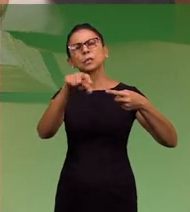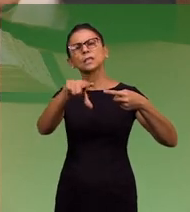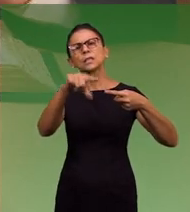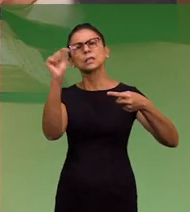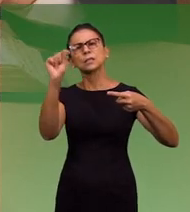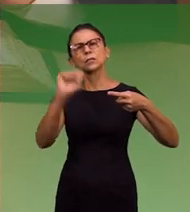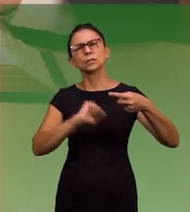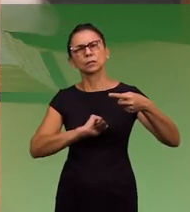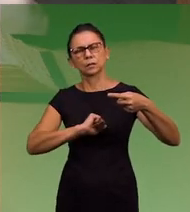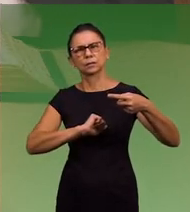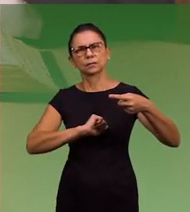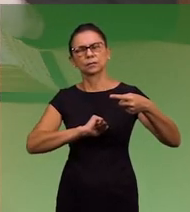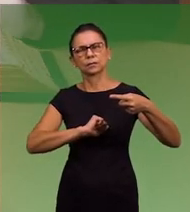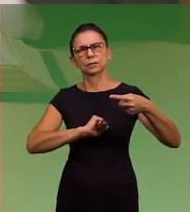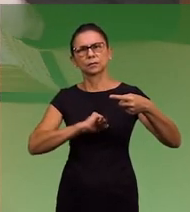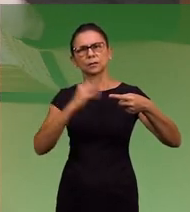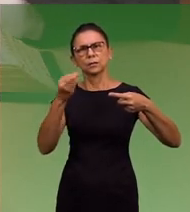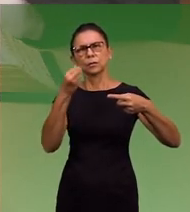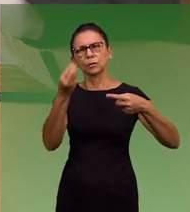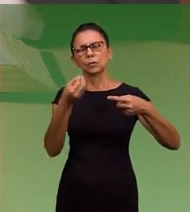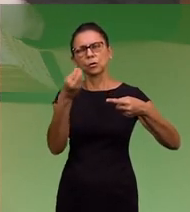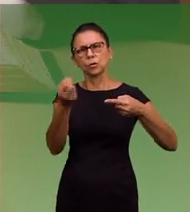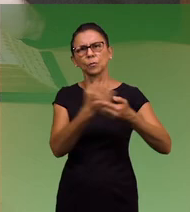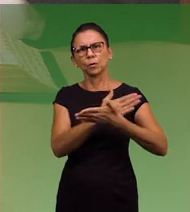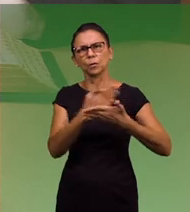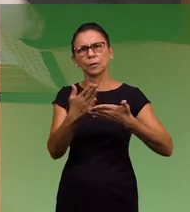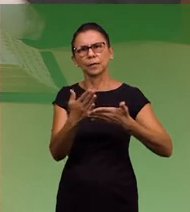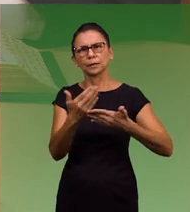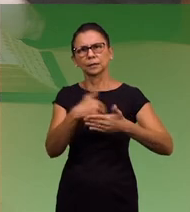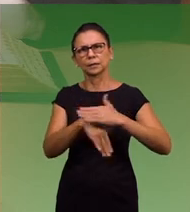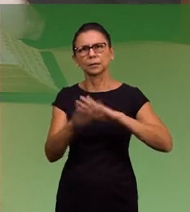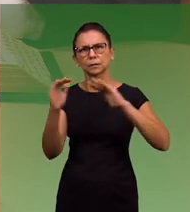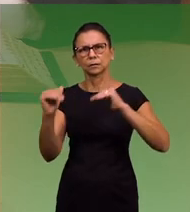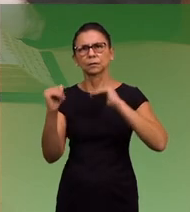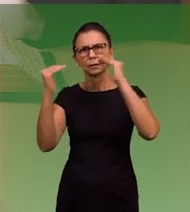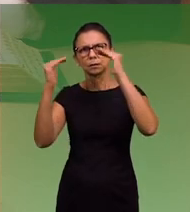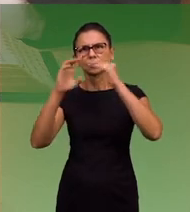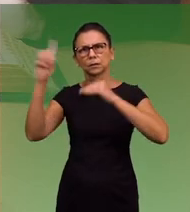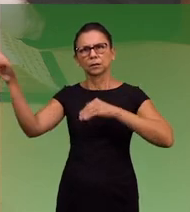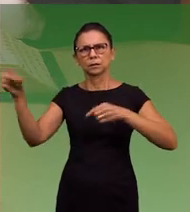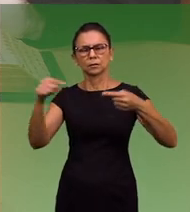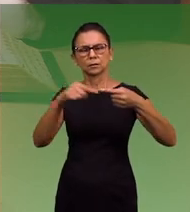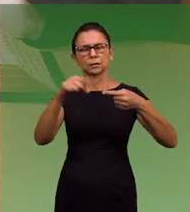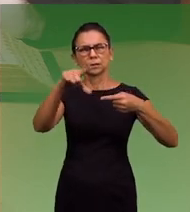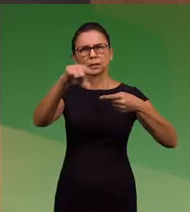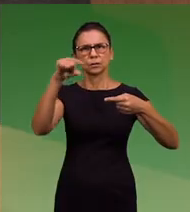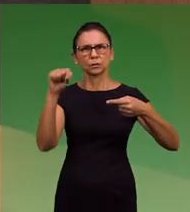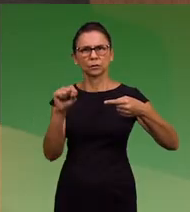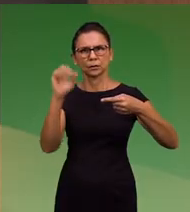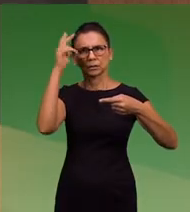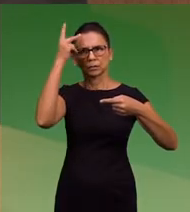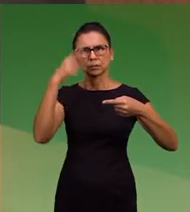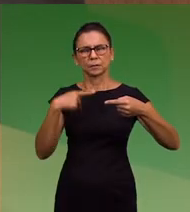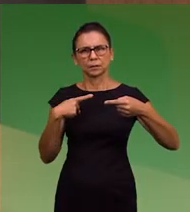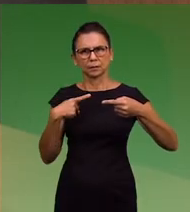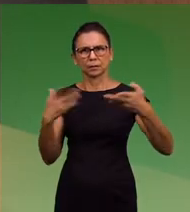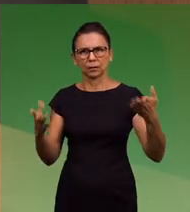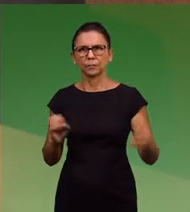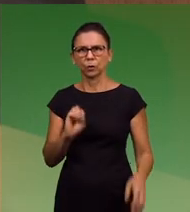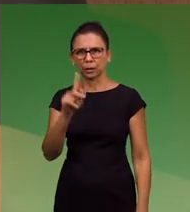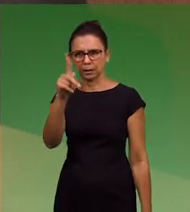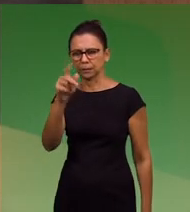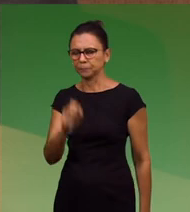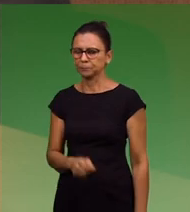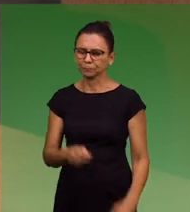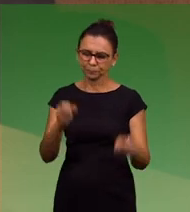momento da eleição e como se dá a eleição de Deus, dentro da soberania de Deus, para a vida do homem? Então, vamos lá.